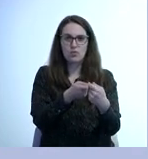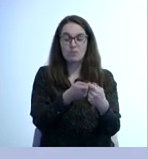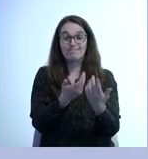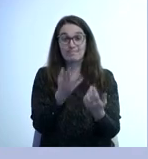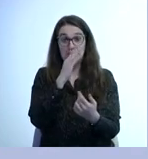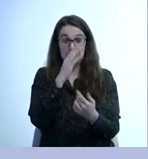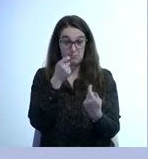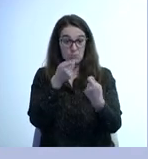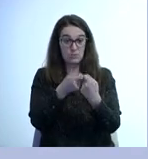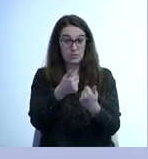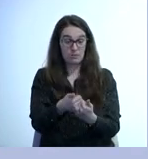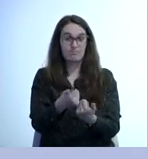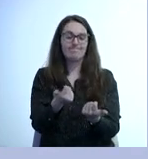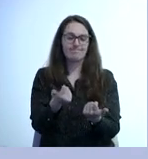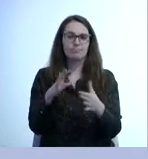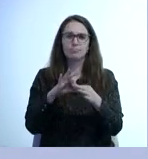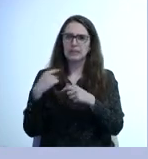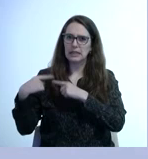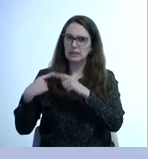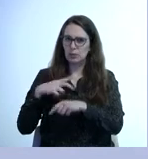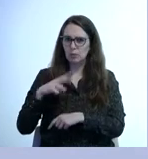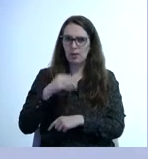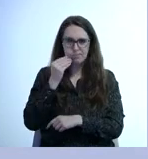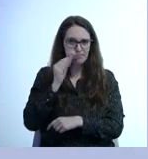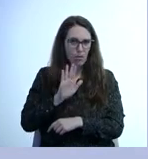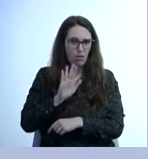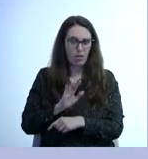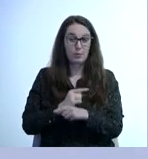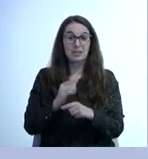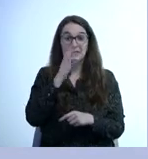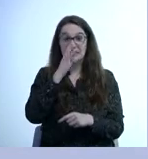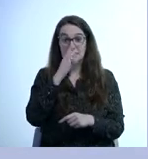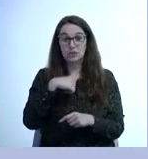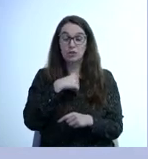entronca na tradição portuguesa, sobretudo a seguir